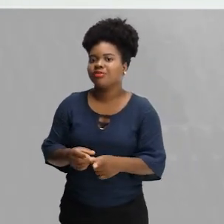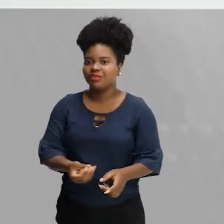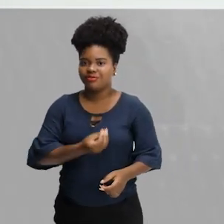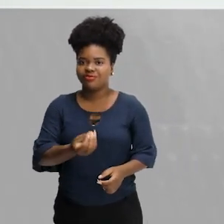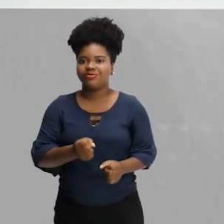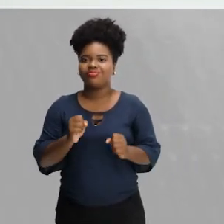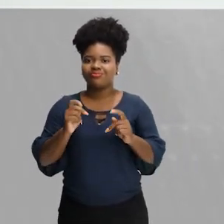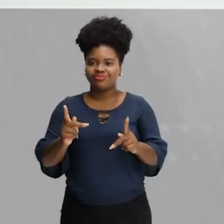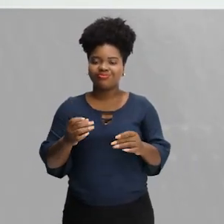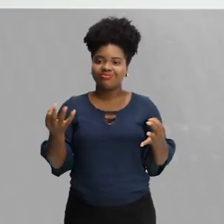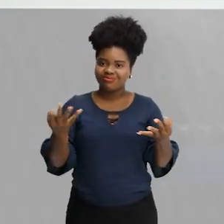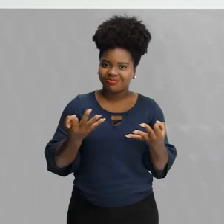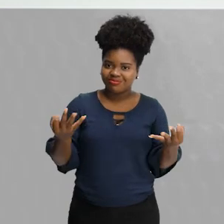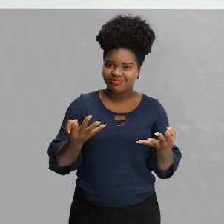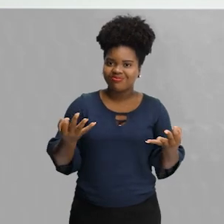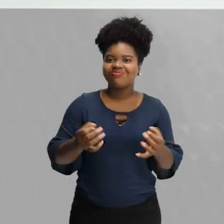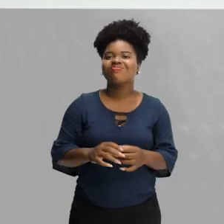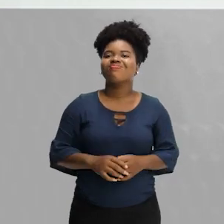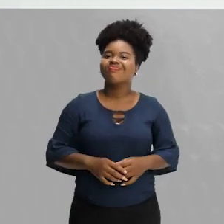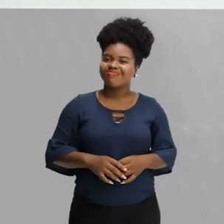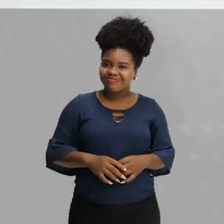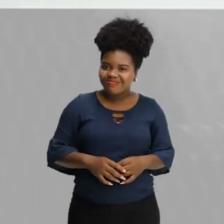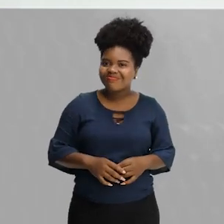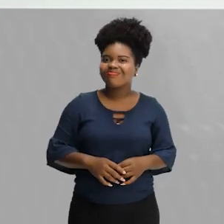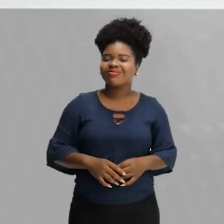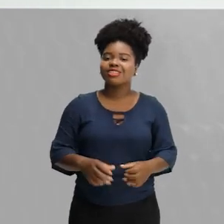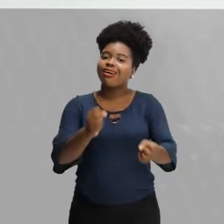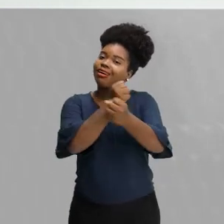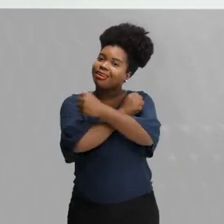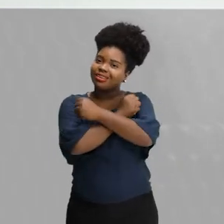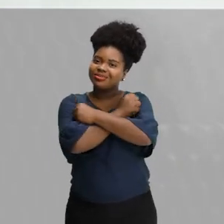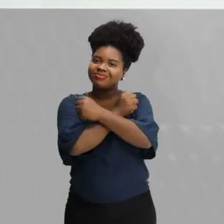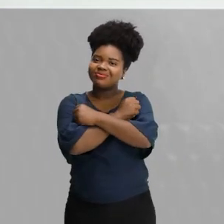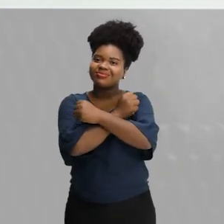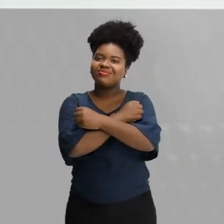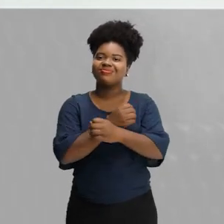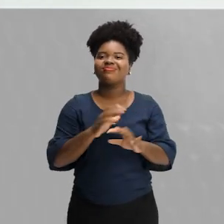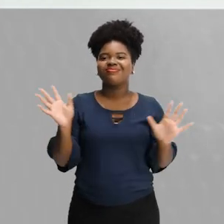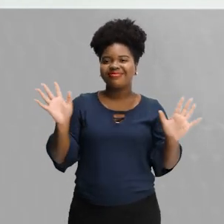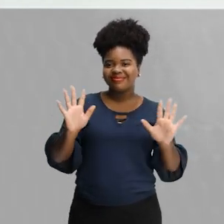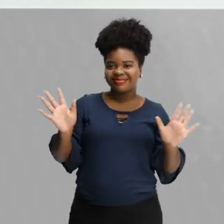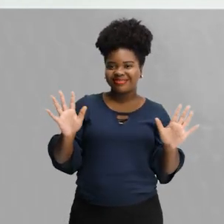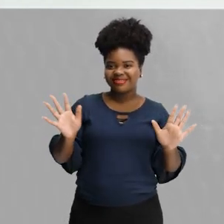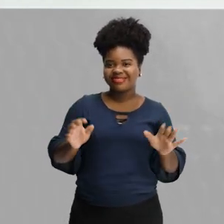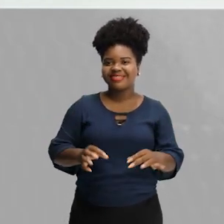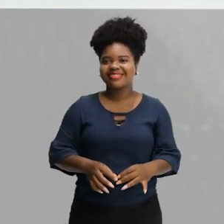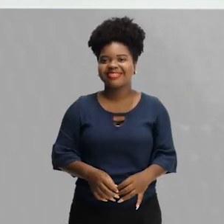biodiversidade. Perfeito? Eu deixo aqui com vocês um grande abraço e até a próxima.